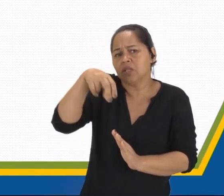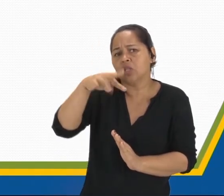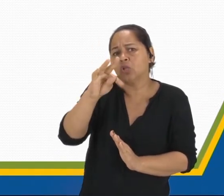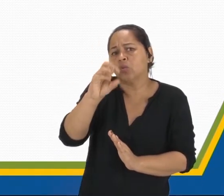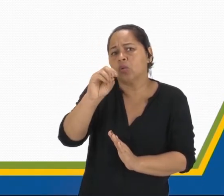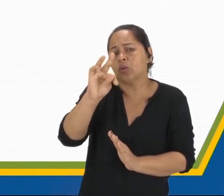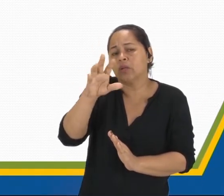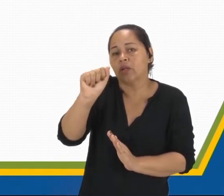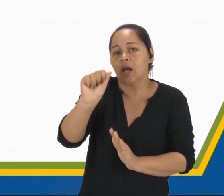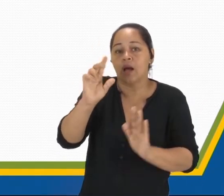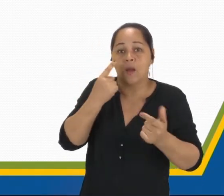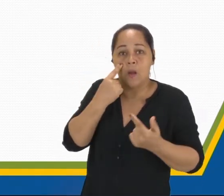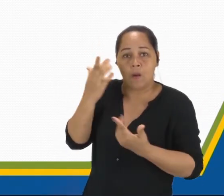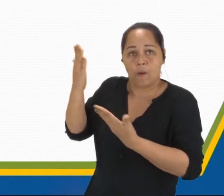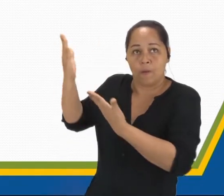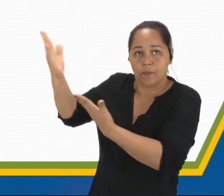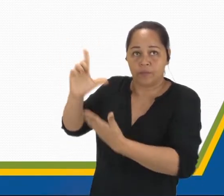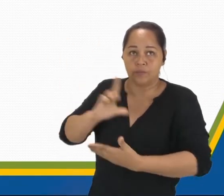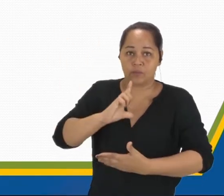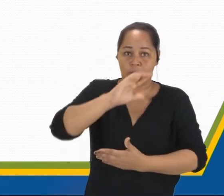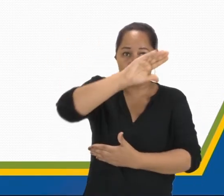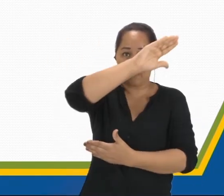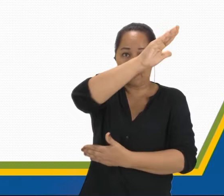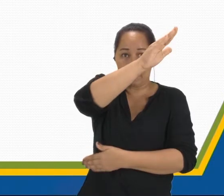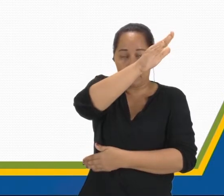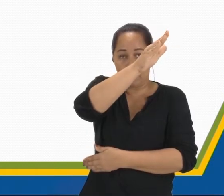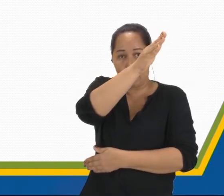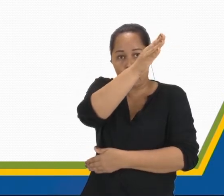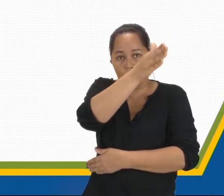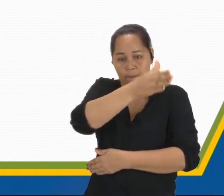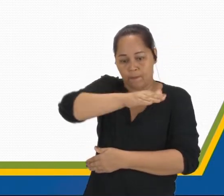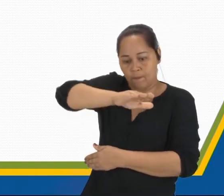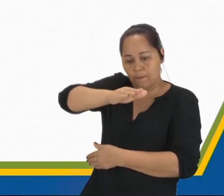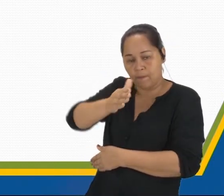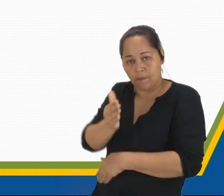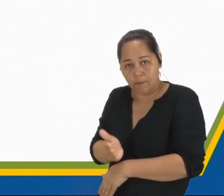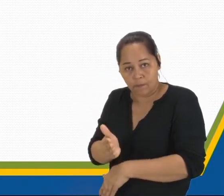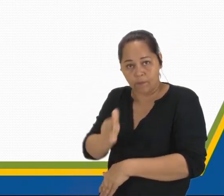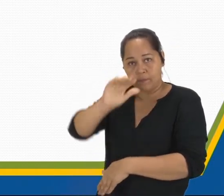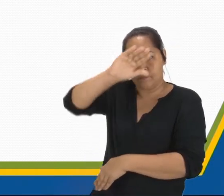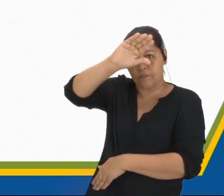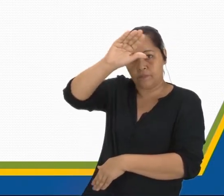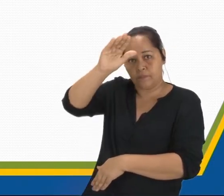e nem 2π, tá? Mudando um pouco, porque inverte da função tangente, tá?